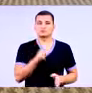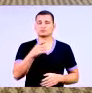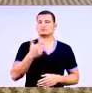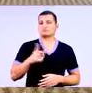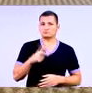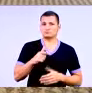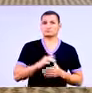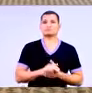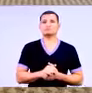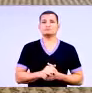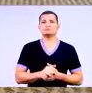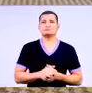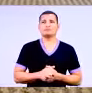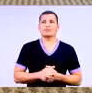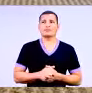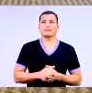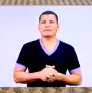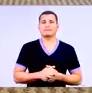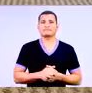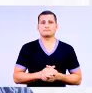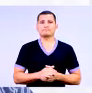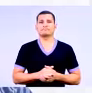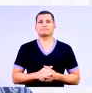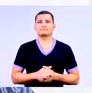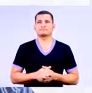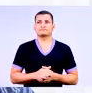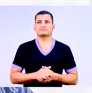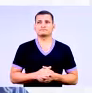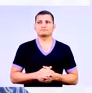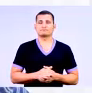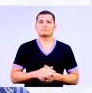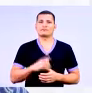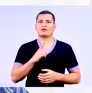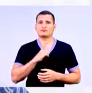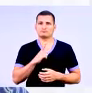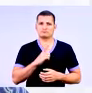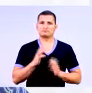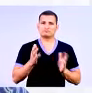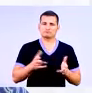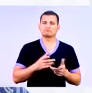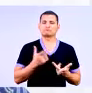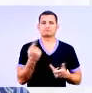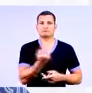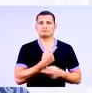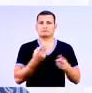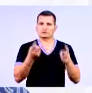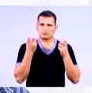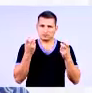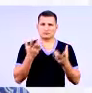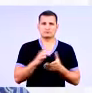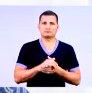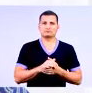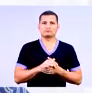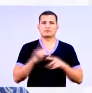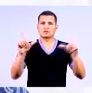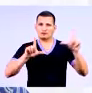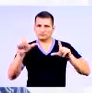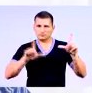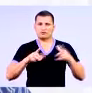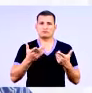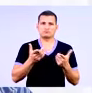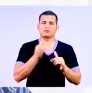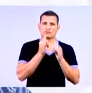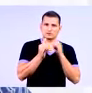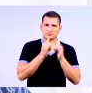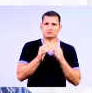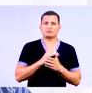tem. E, infelizmente, já são casos que a gente percebe aí, né, na mídia, através de muitas informações.